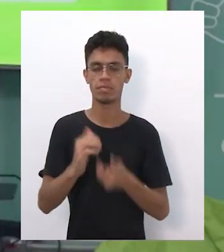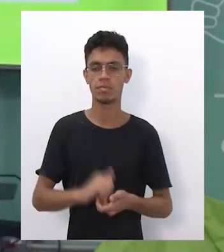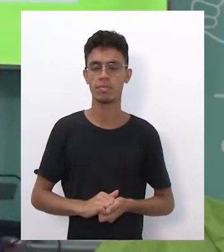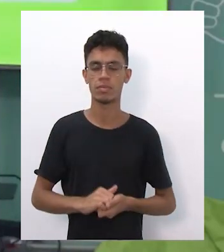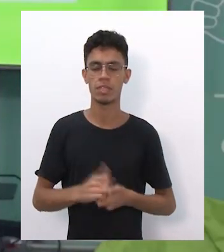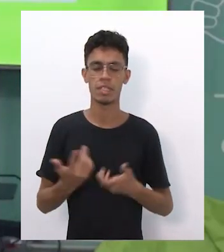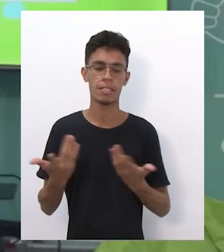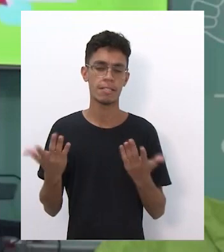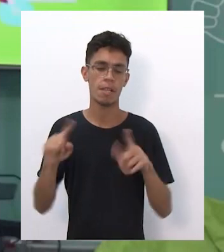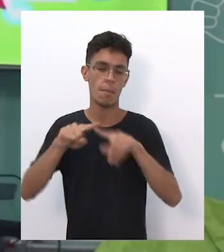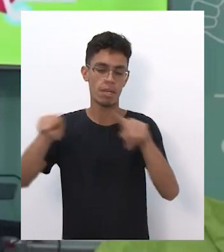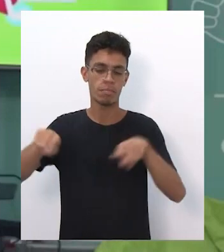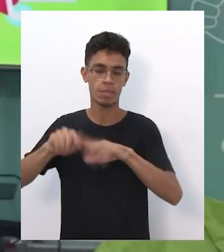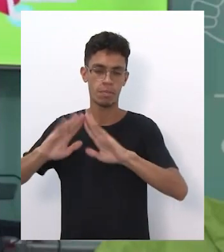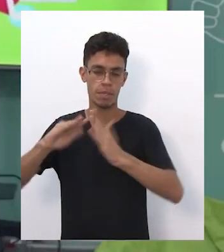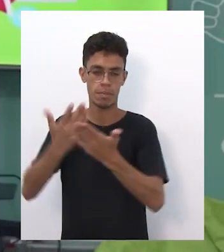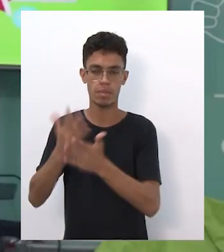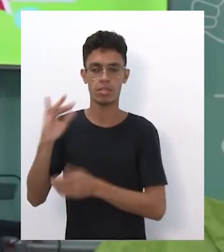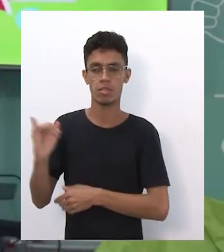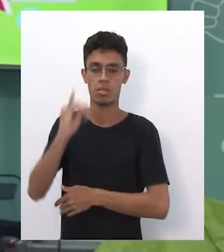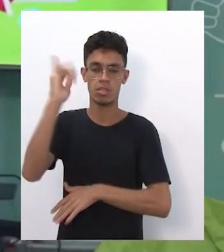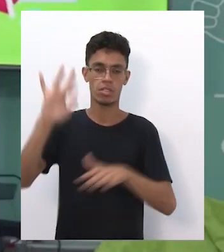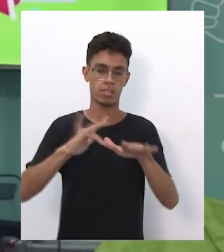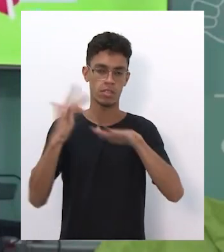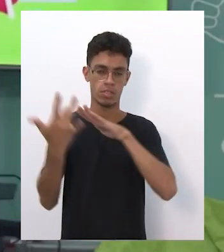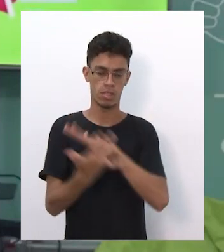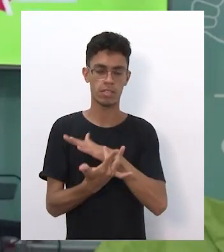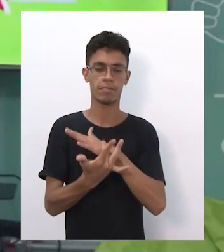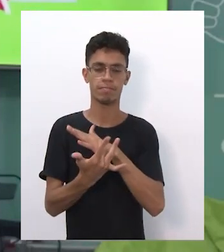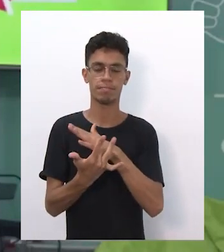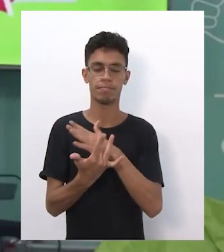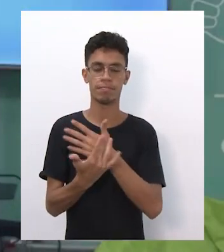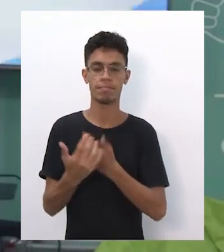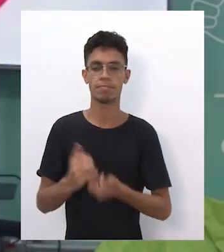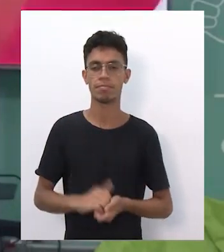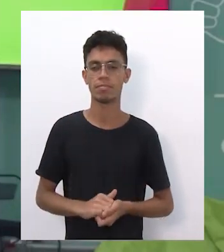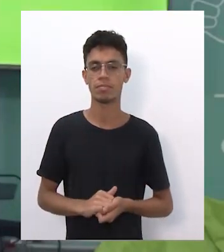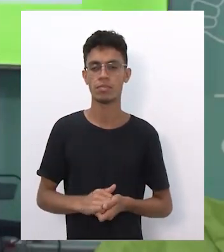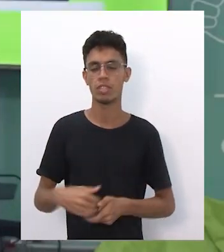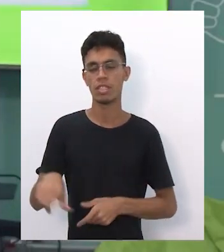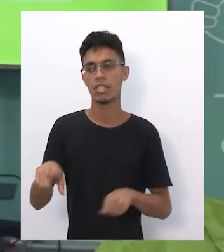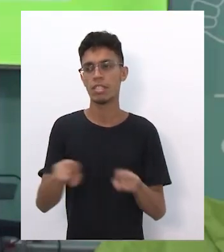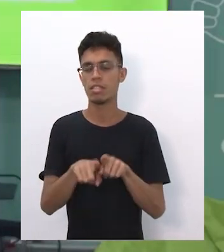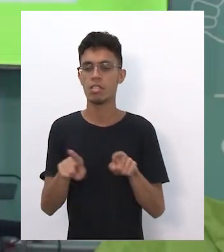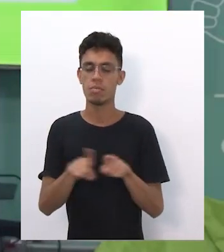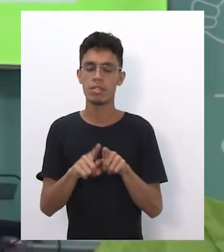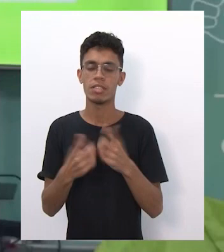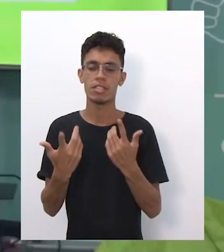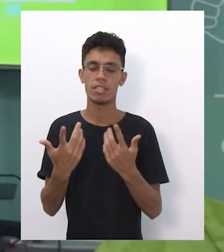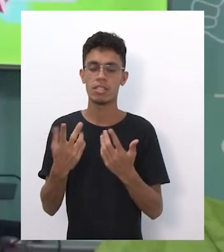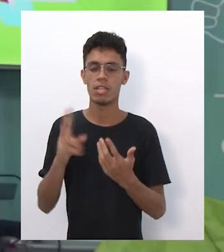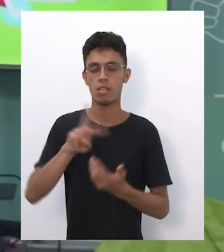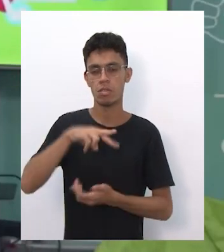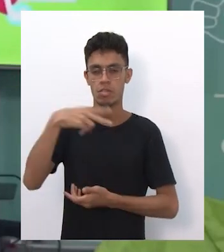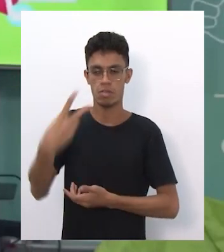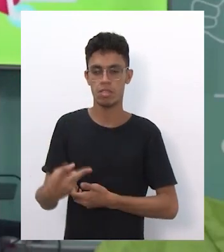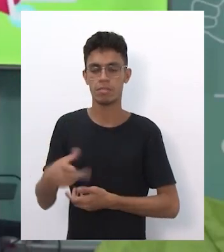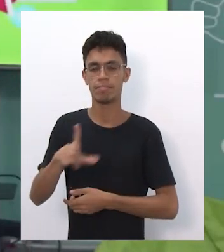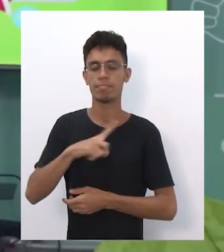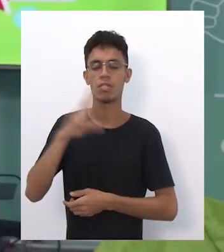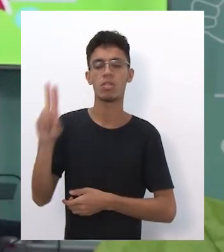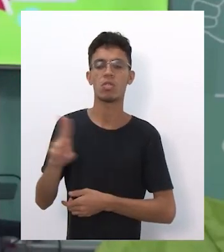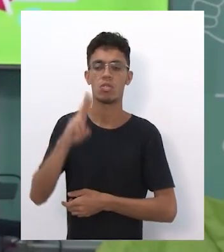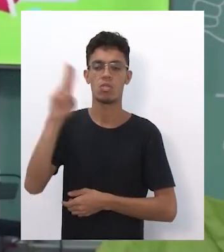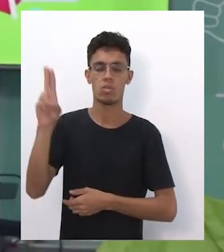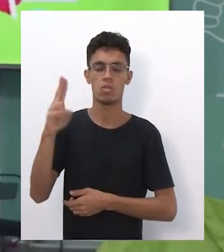trazer para a sala de aula a importância dessas redes sociais, assim como também as suas consequências do uso